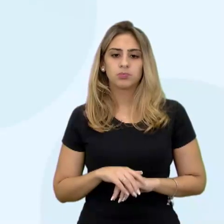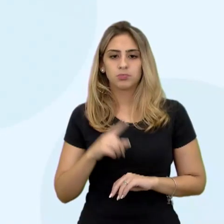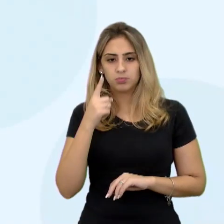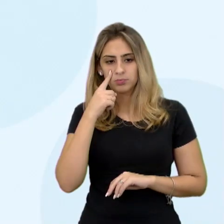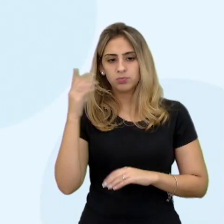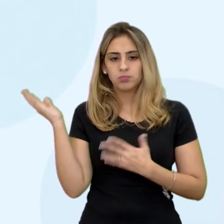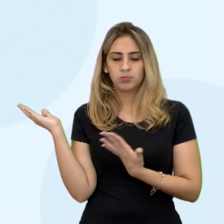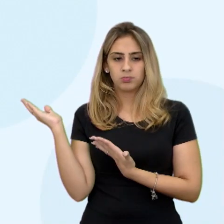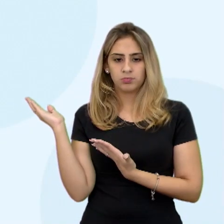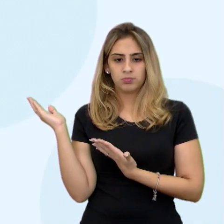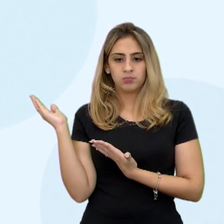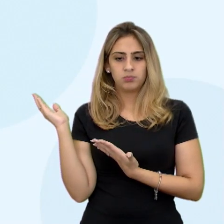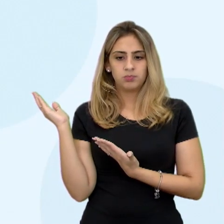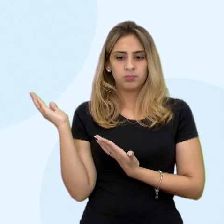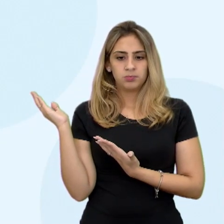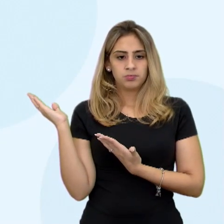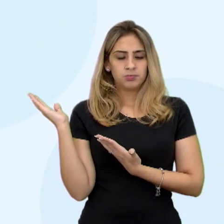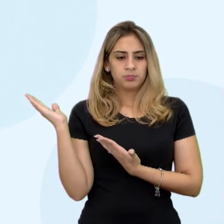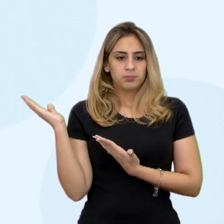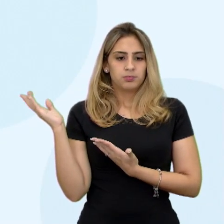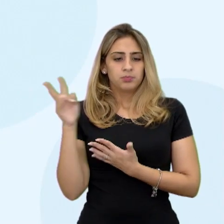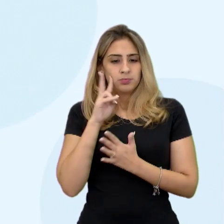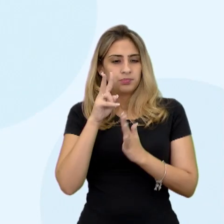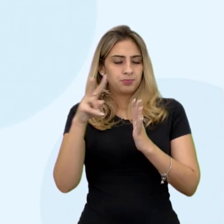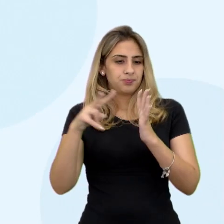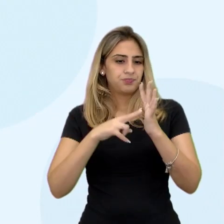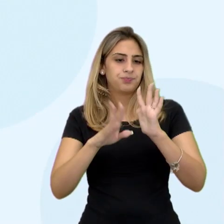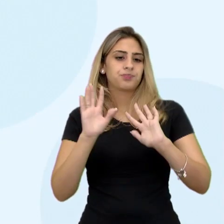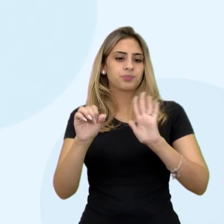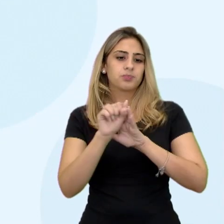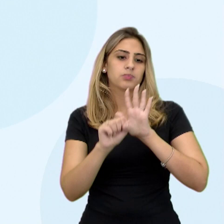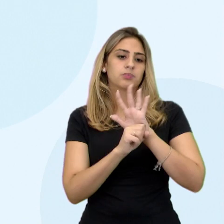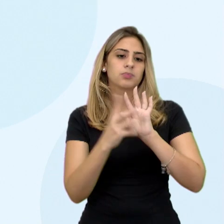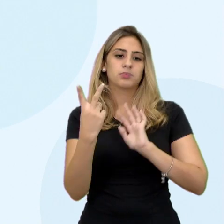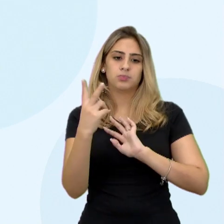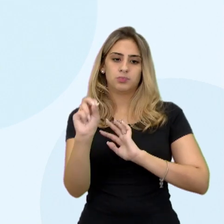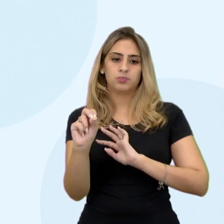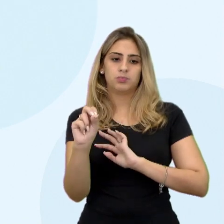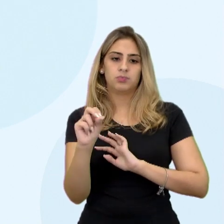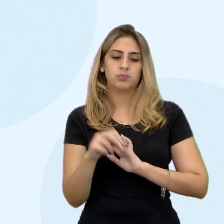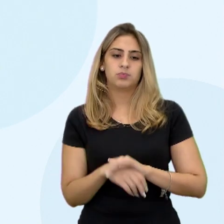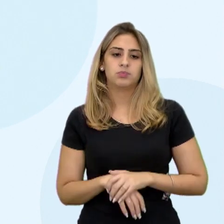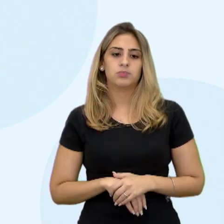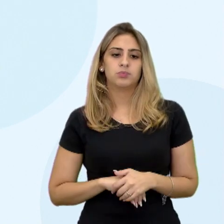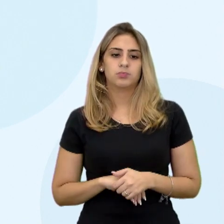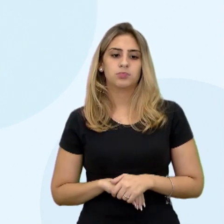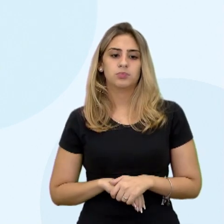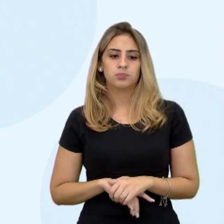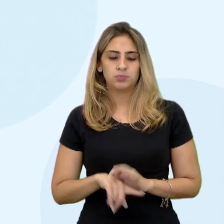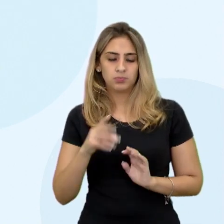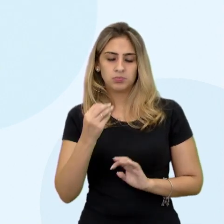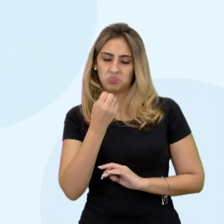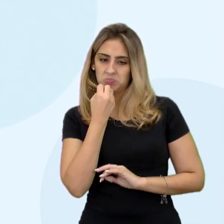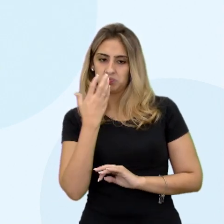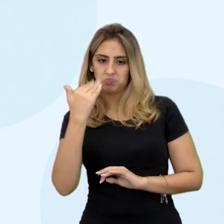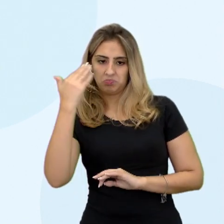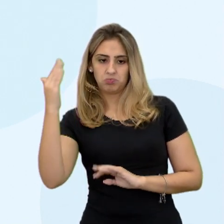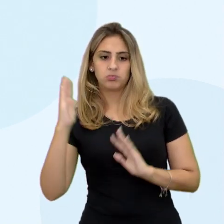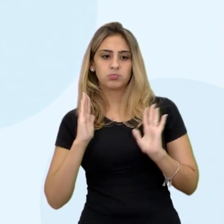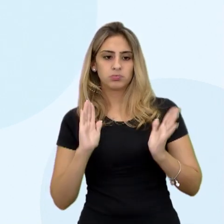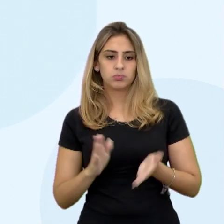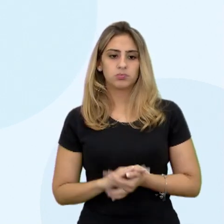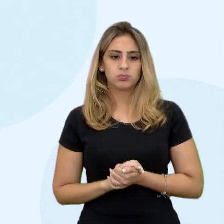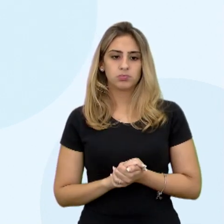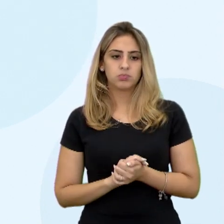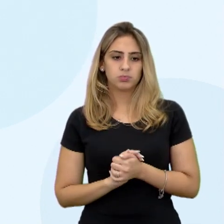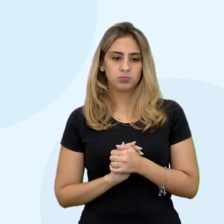na tela. Ó, aqui só da leitura, a gente já está no século XX, né? E ele é muito renomado. E ele também,